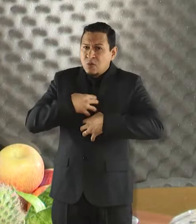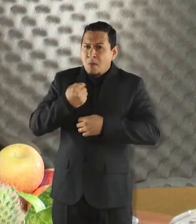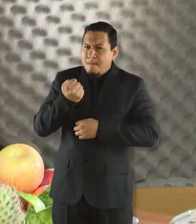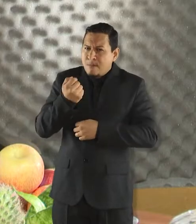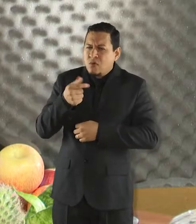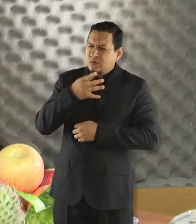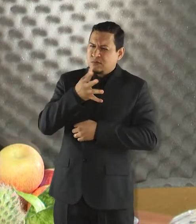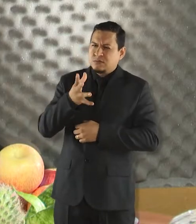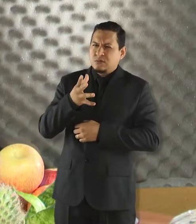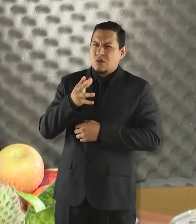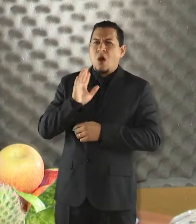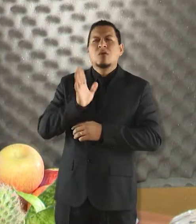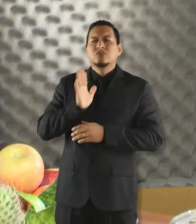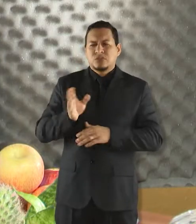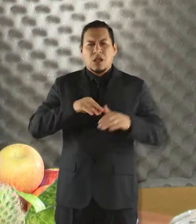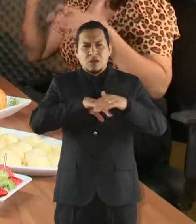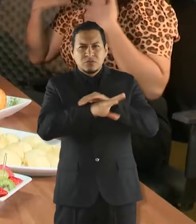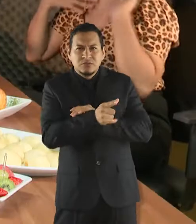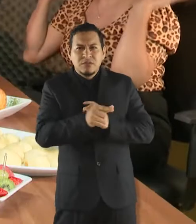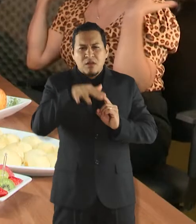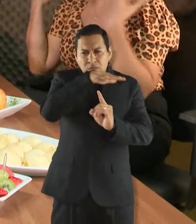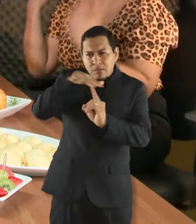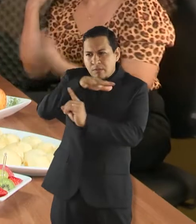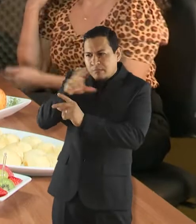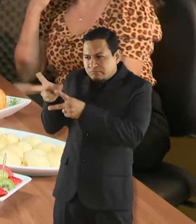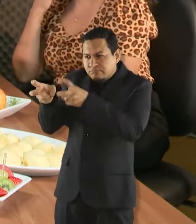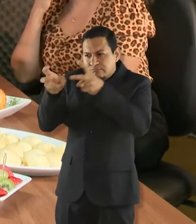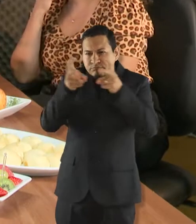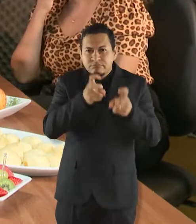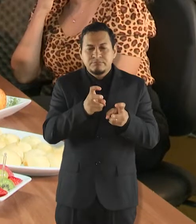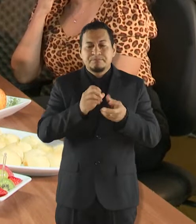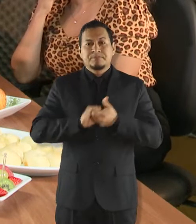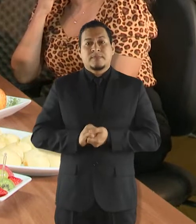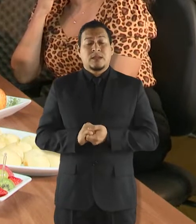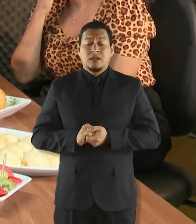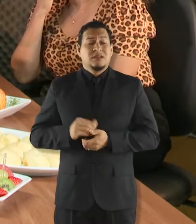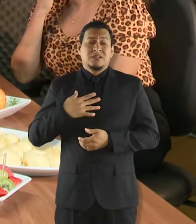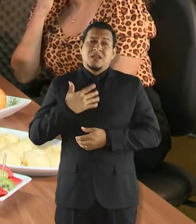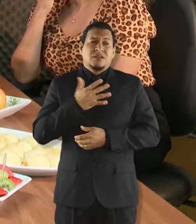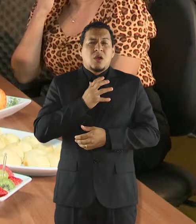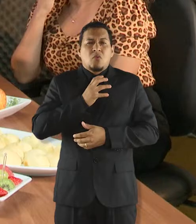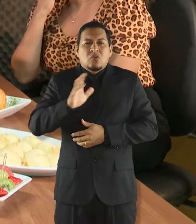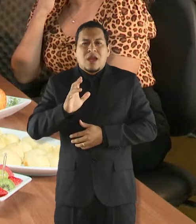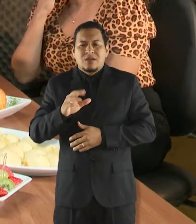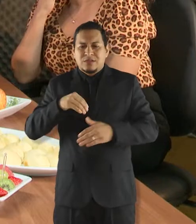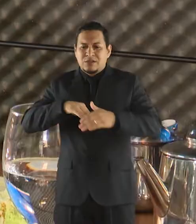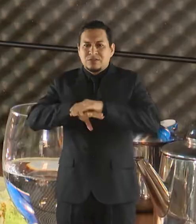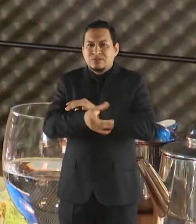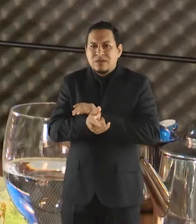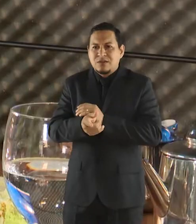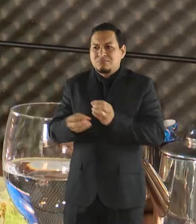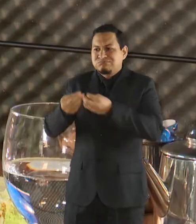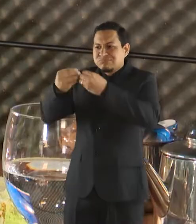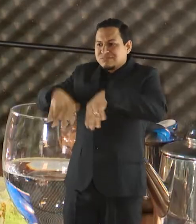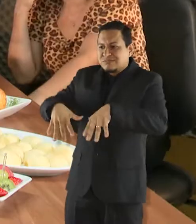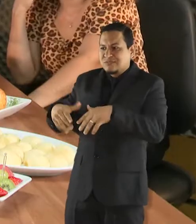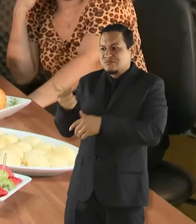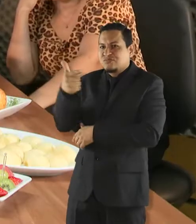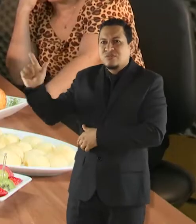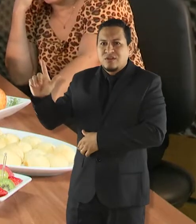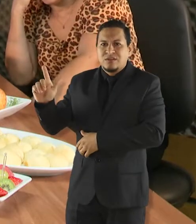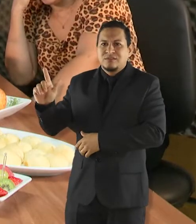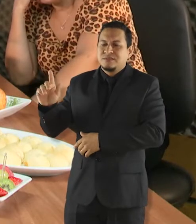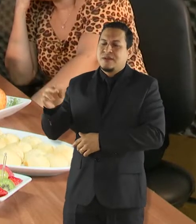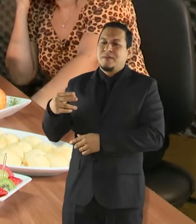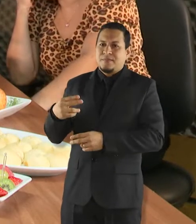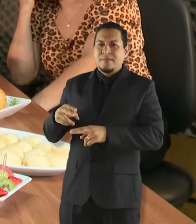né? Ou você se acostumou a ver esses casos? Olha, eu não quero me acostumar com a desgraça, né? Assim, porque eu acho que a gente não deve